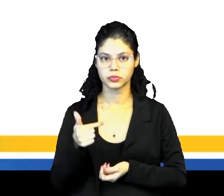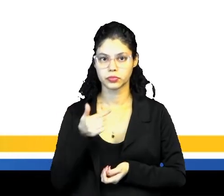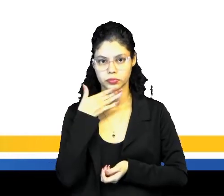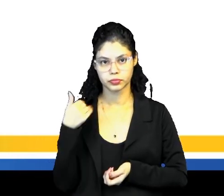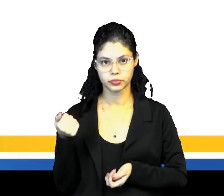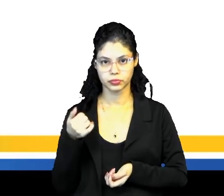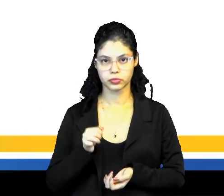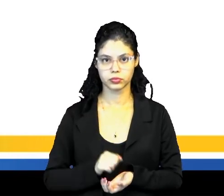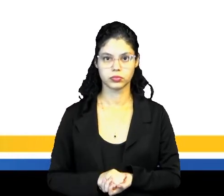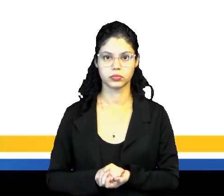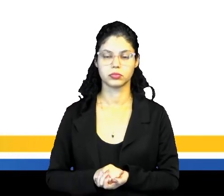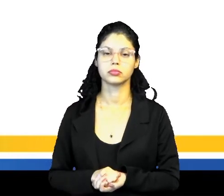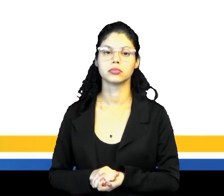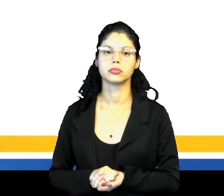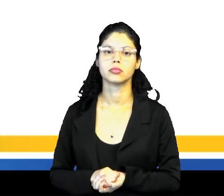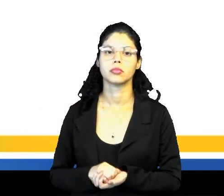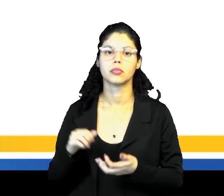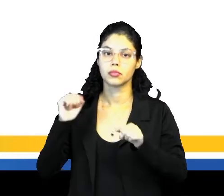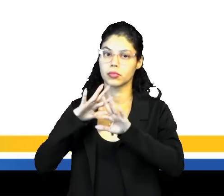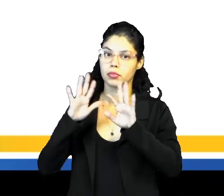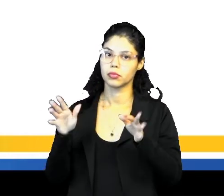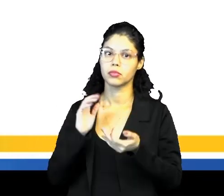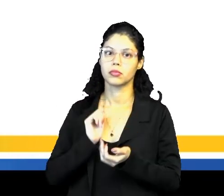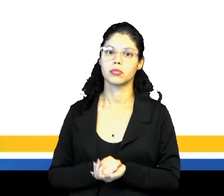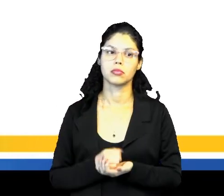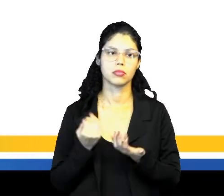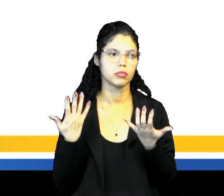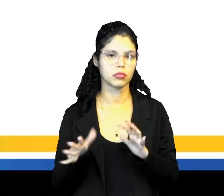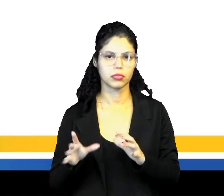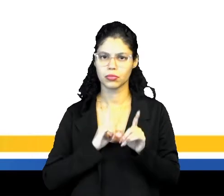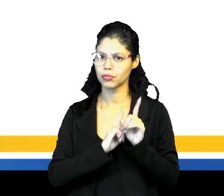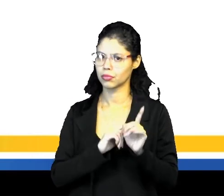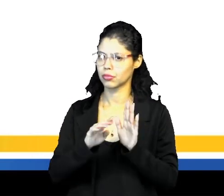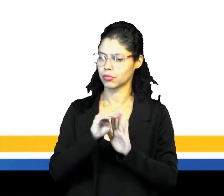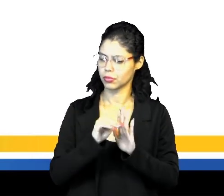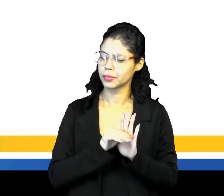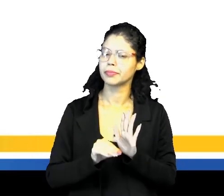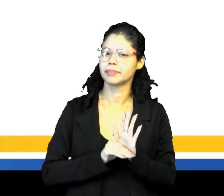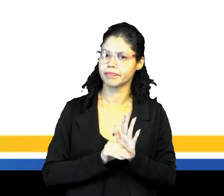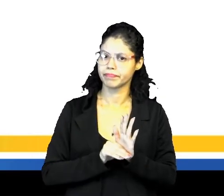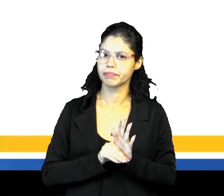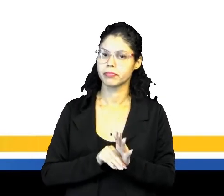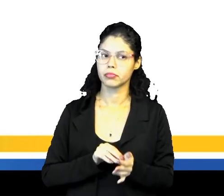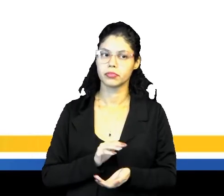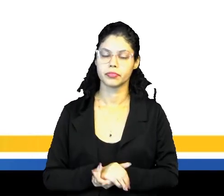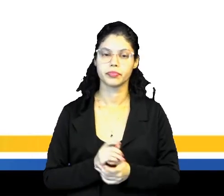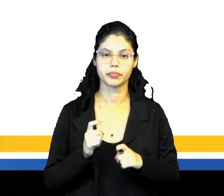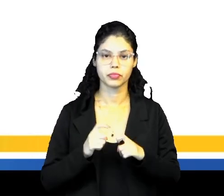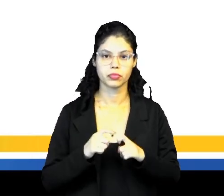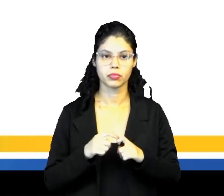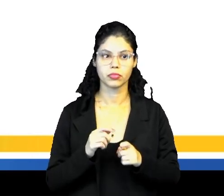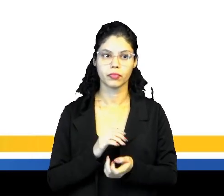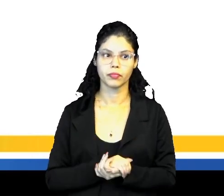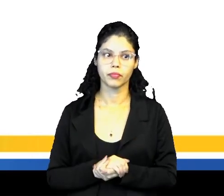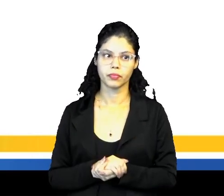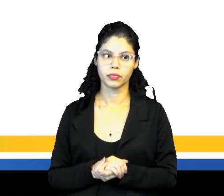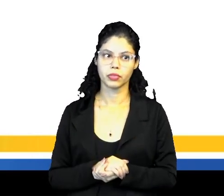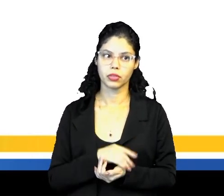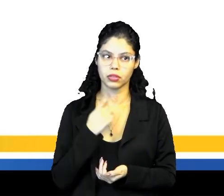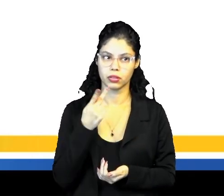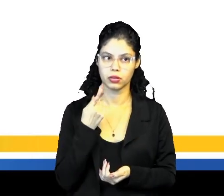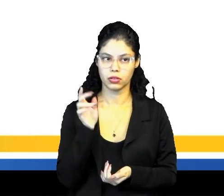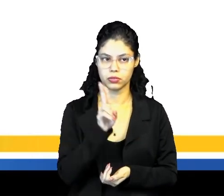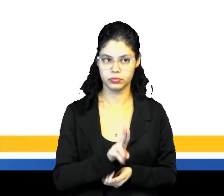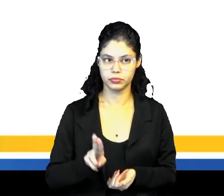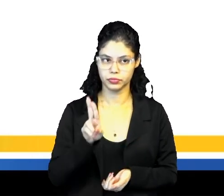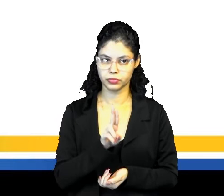melhor? Né, que fica claro ali que ela não queria seguir essas instruções do médico. E aí ele usa a palavra